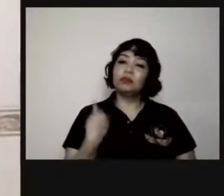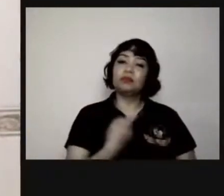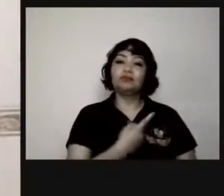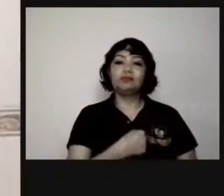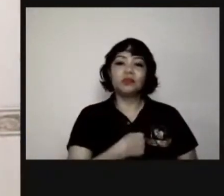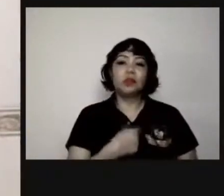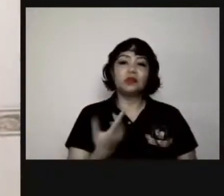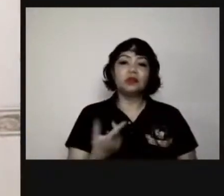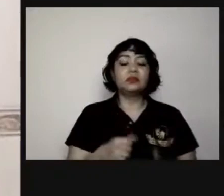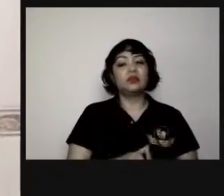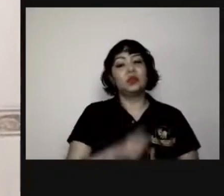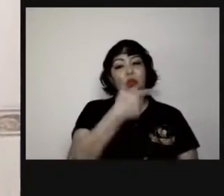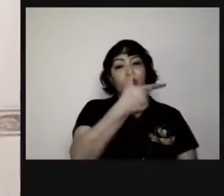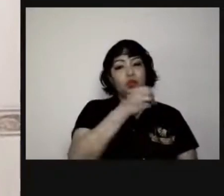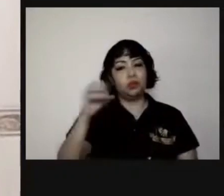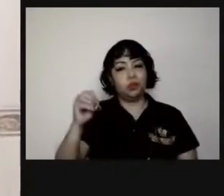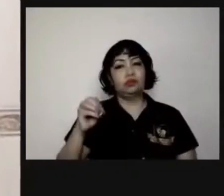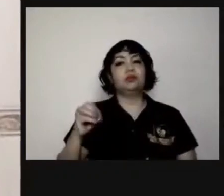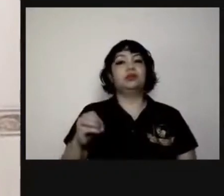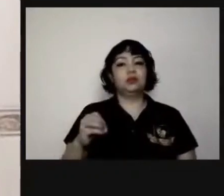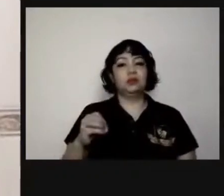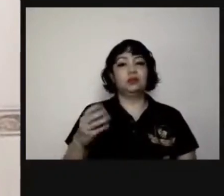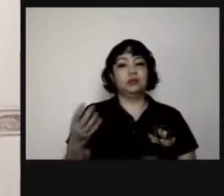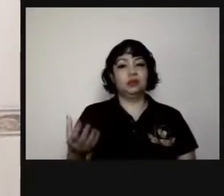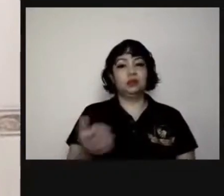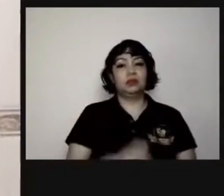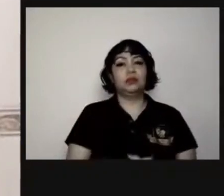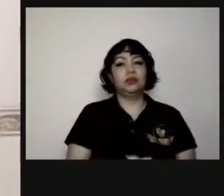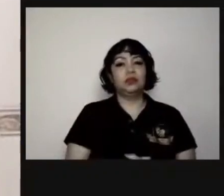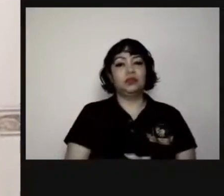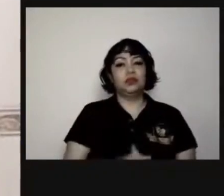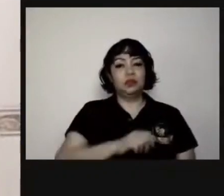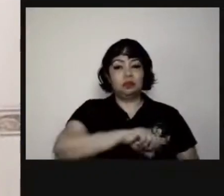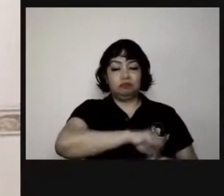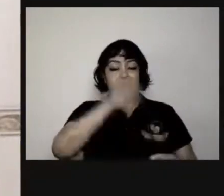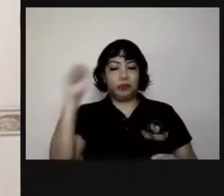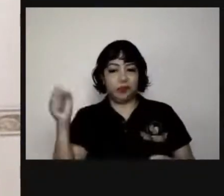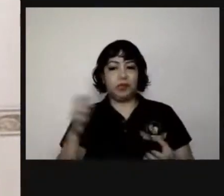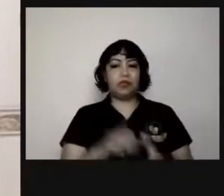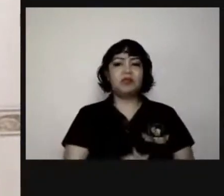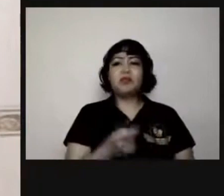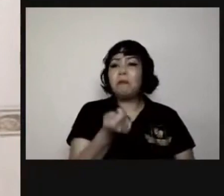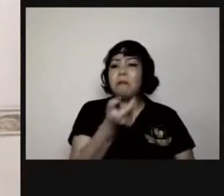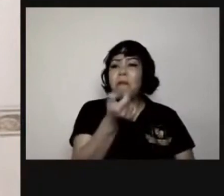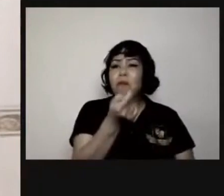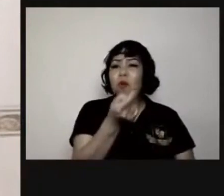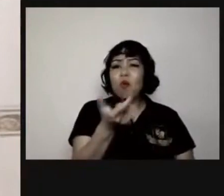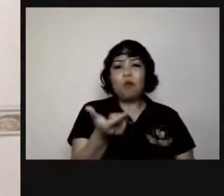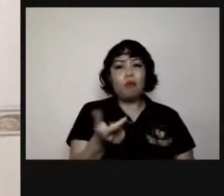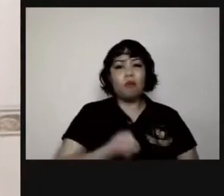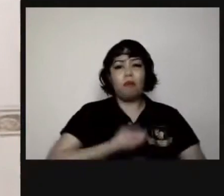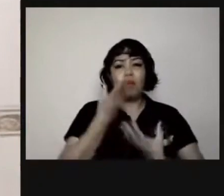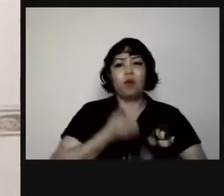no bicentenário da independência e eu achei pouquíssimos poemas que pudessem